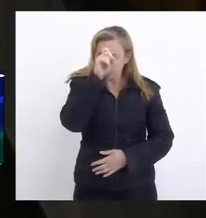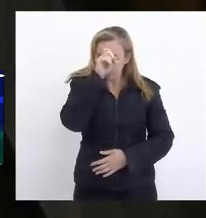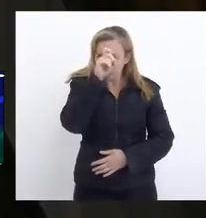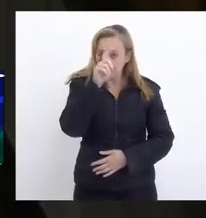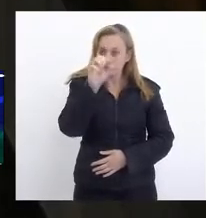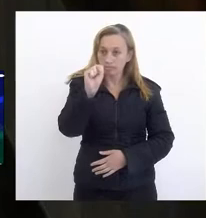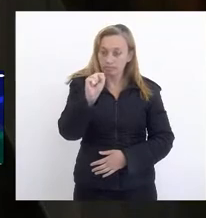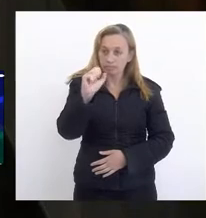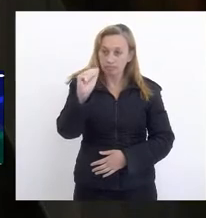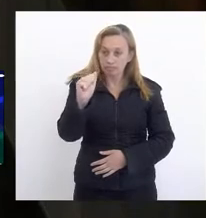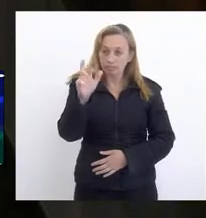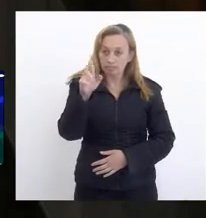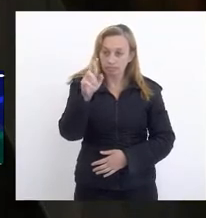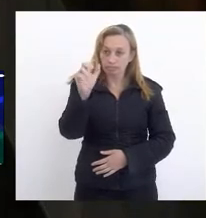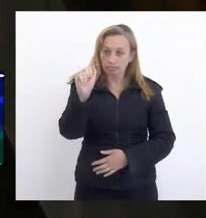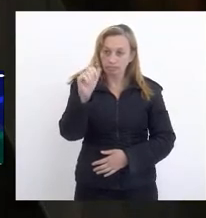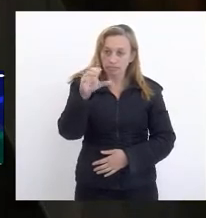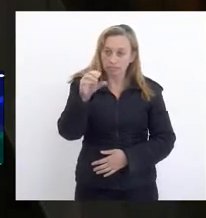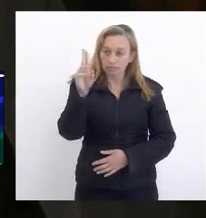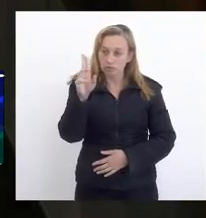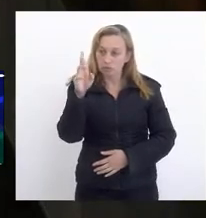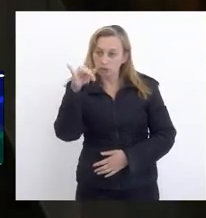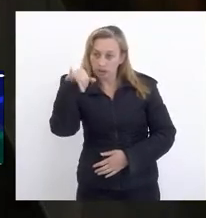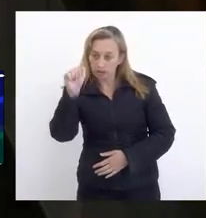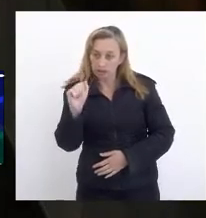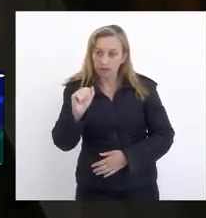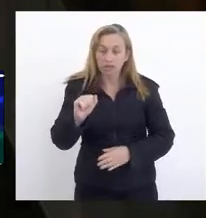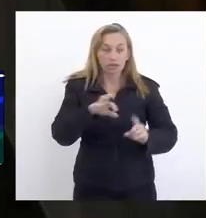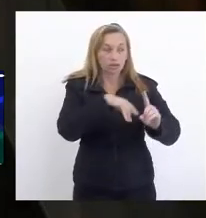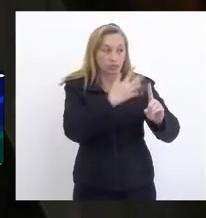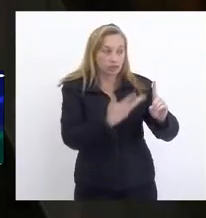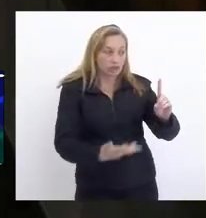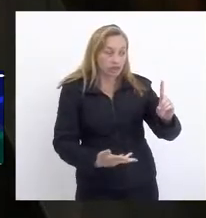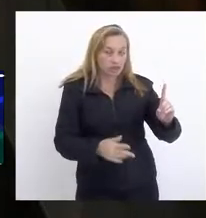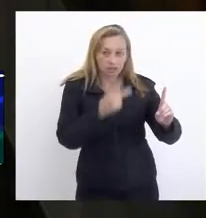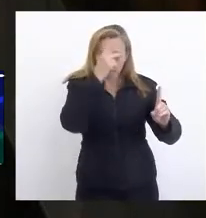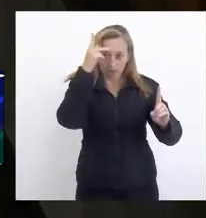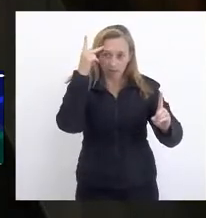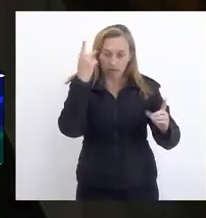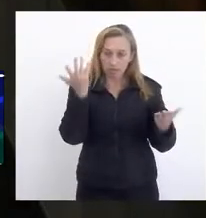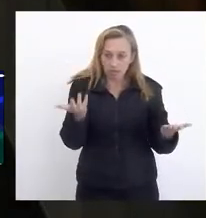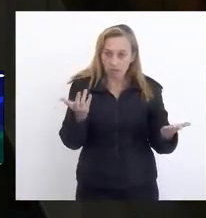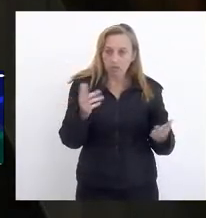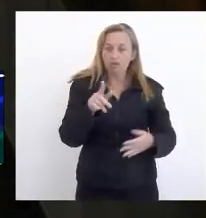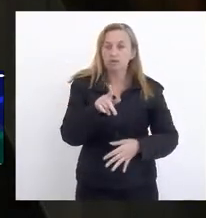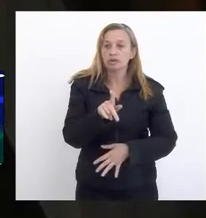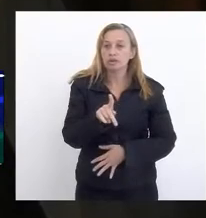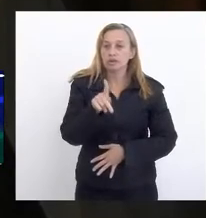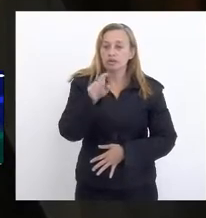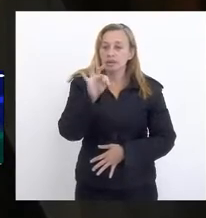Saracuruna, que depois, em homenagem a essa grande figura de